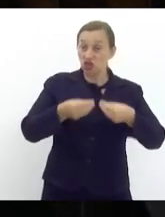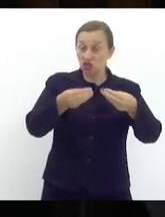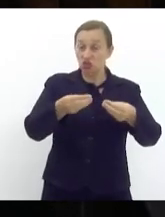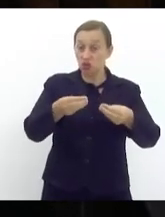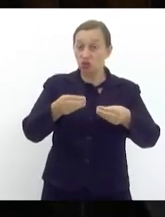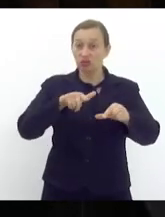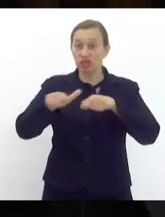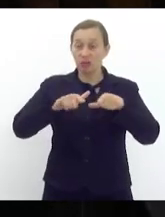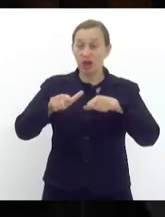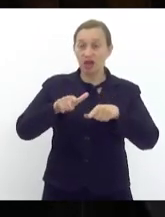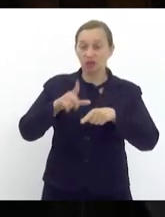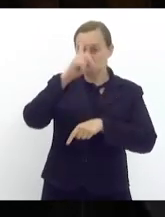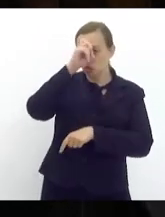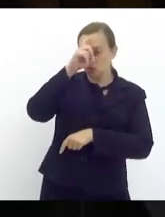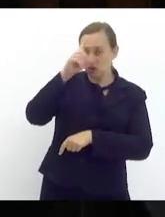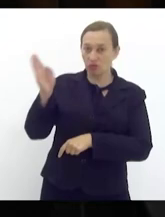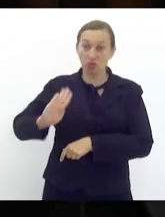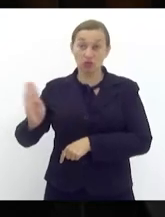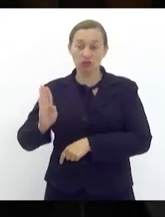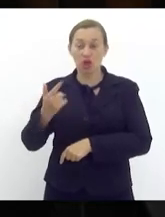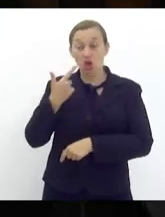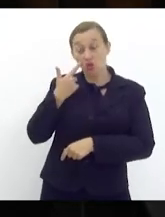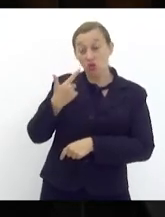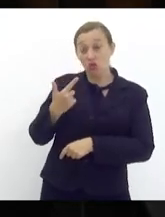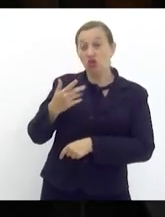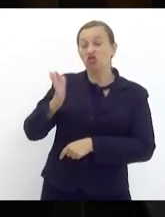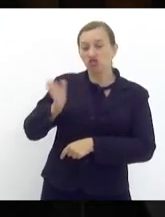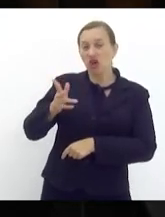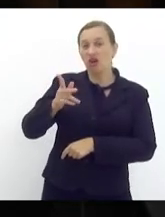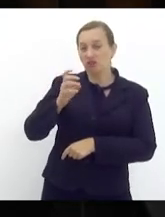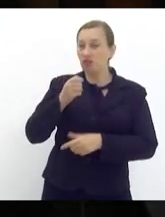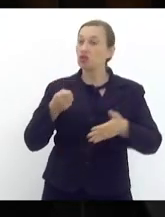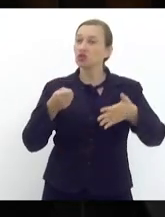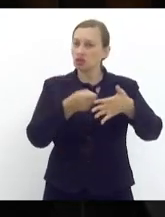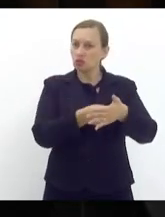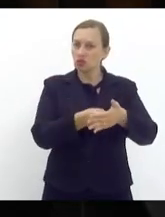para que eles apurem essas irregularidades